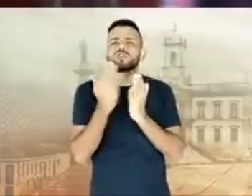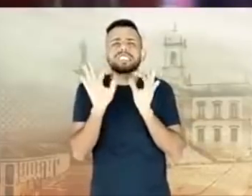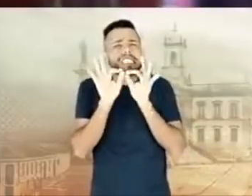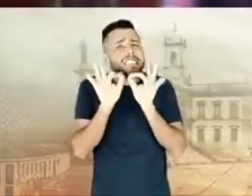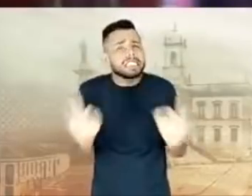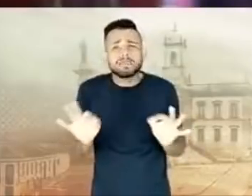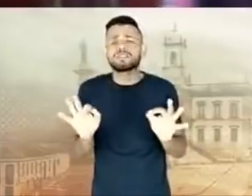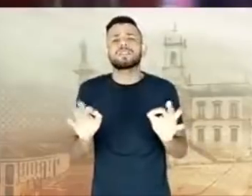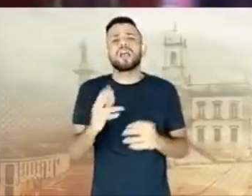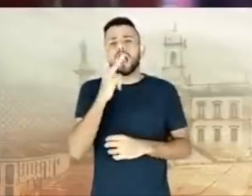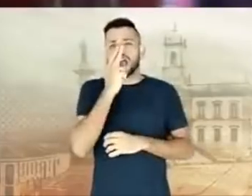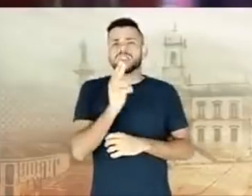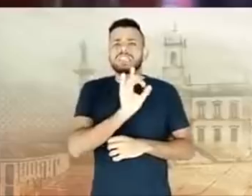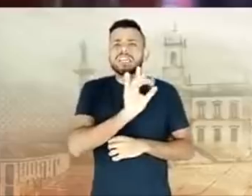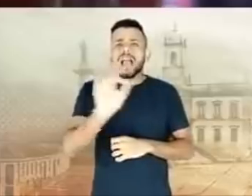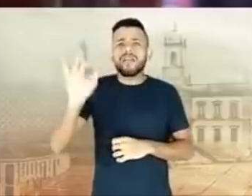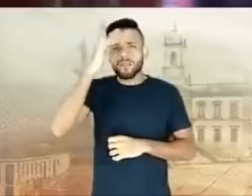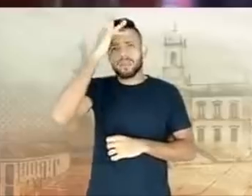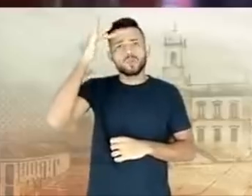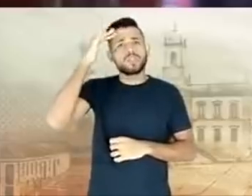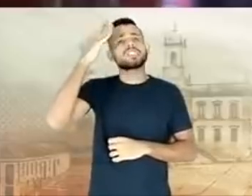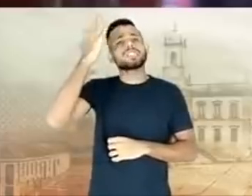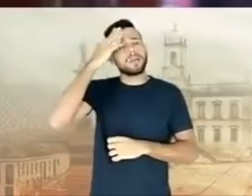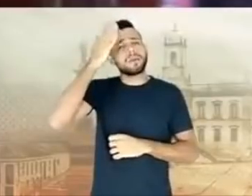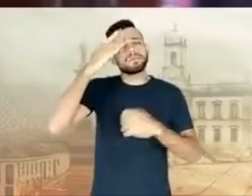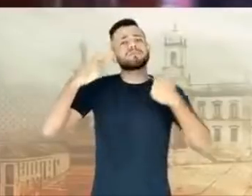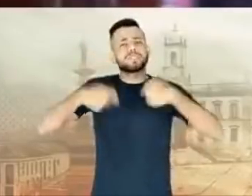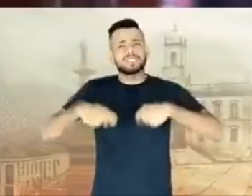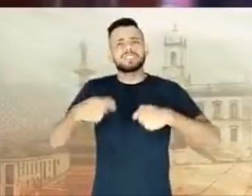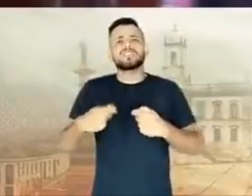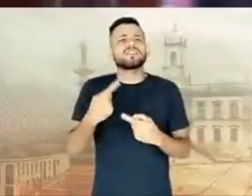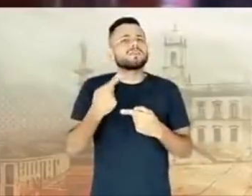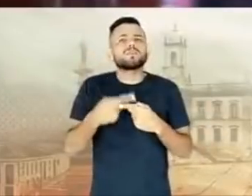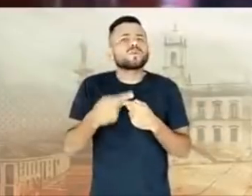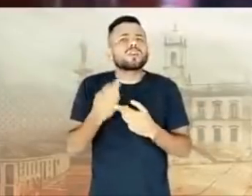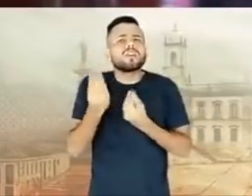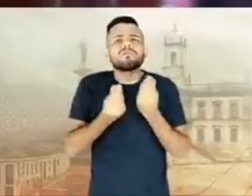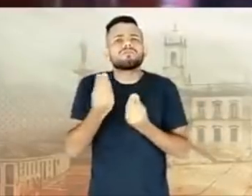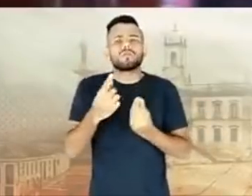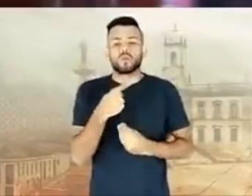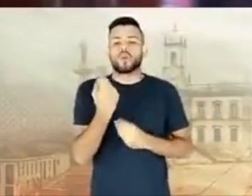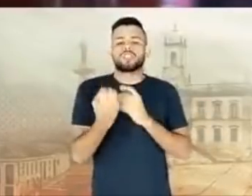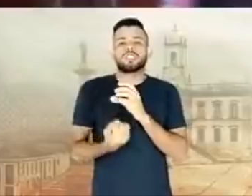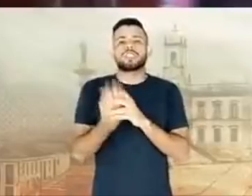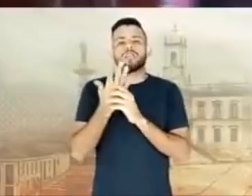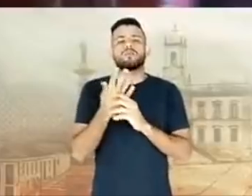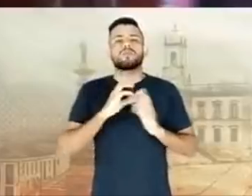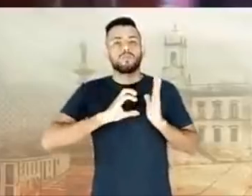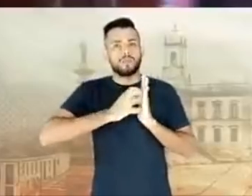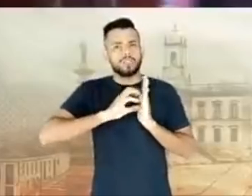cada petista deveria saber as razões pelas quais nós criamos esse partido político com uma